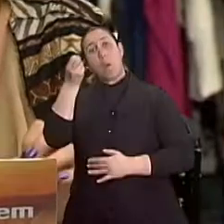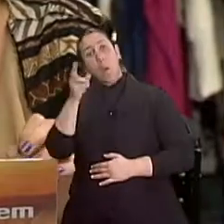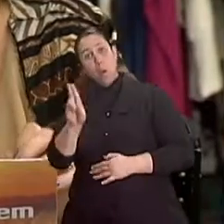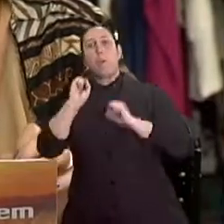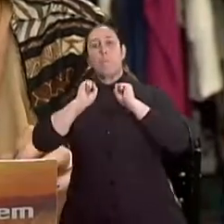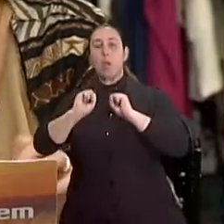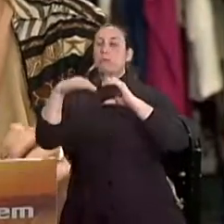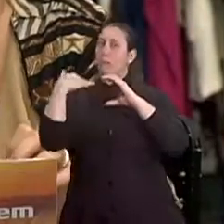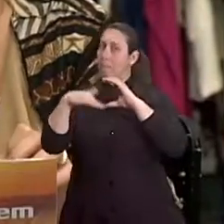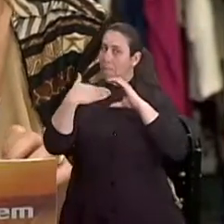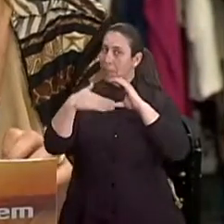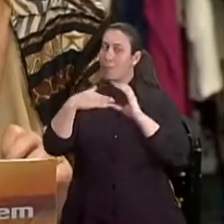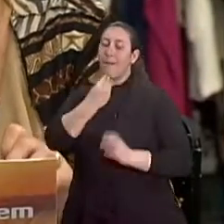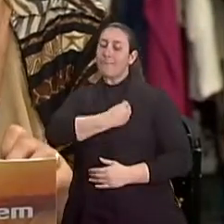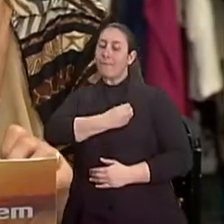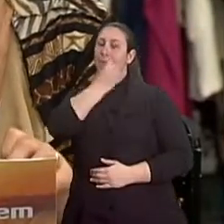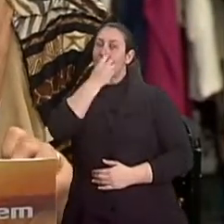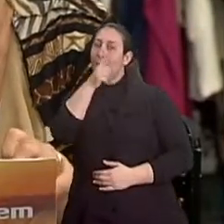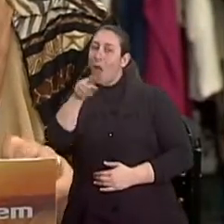3230-1532. O nosso e-mail